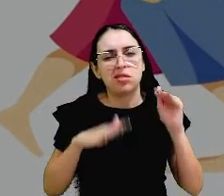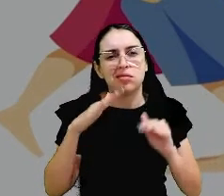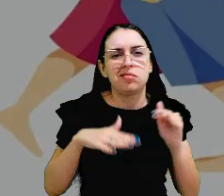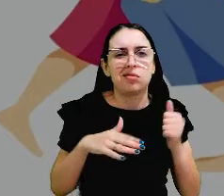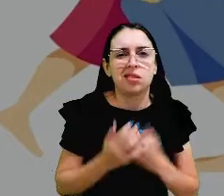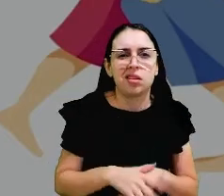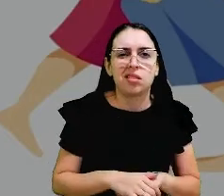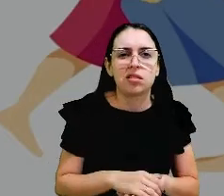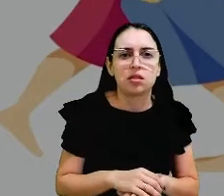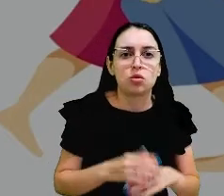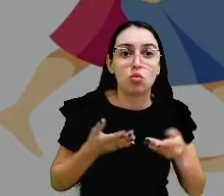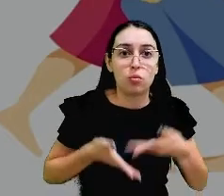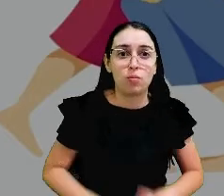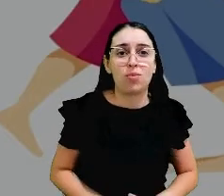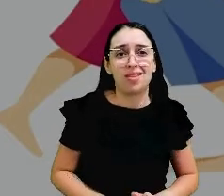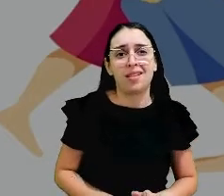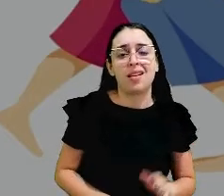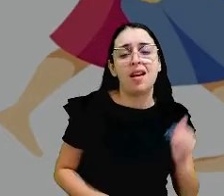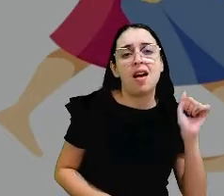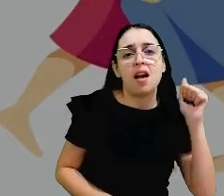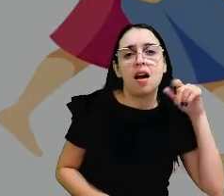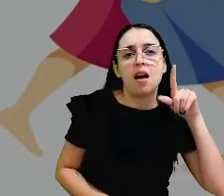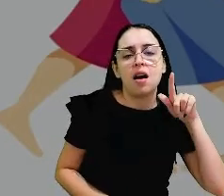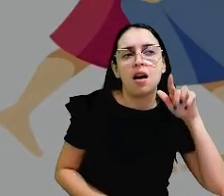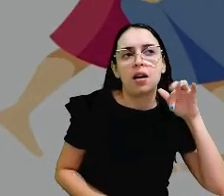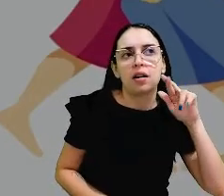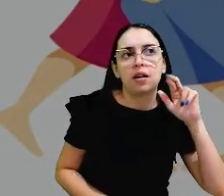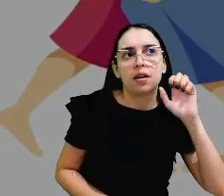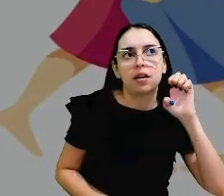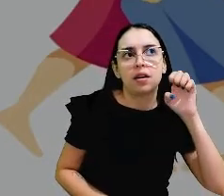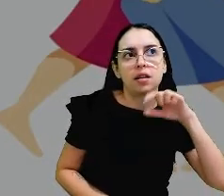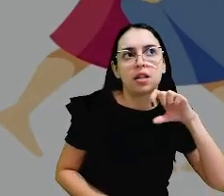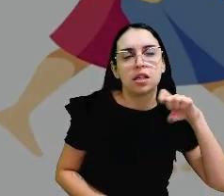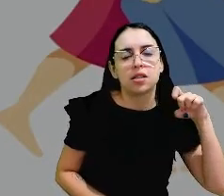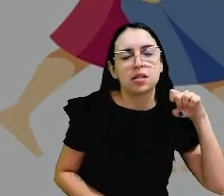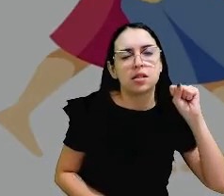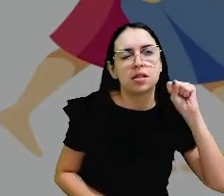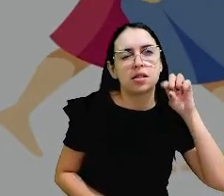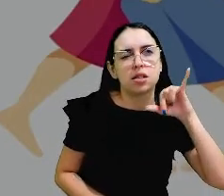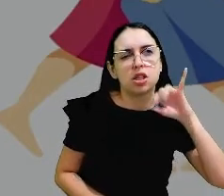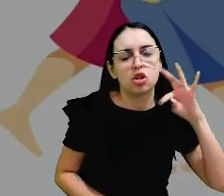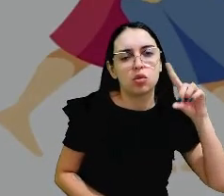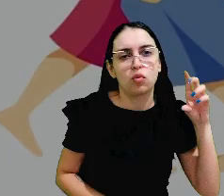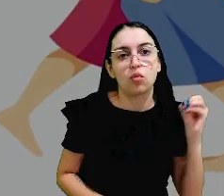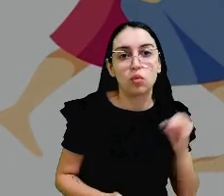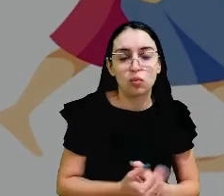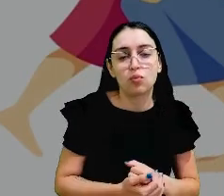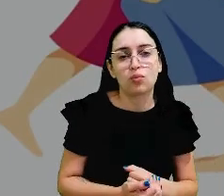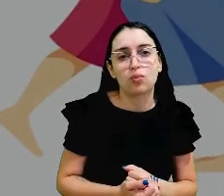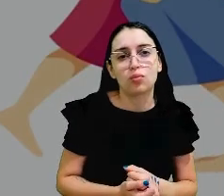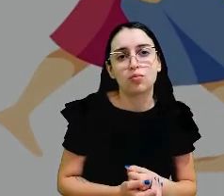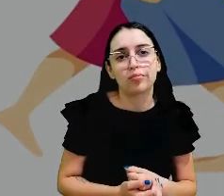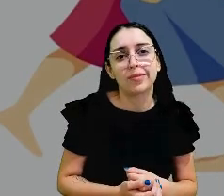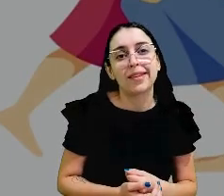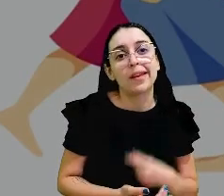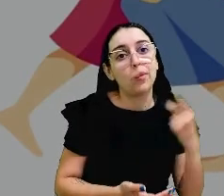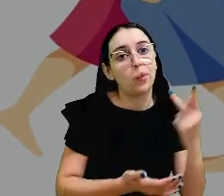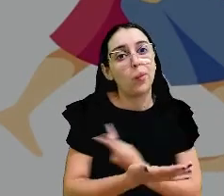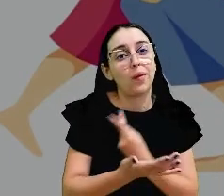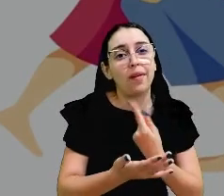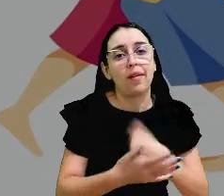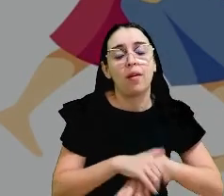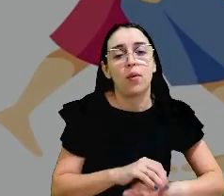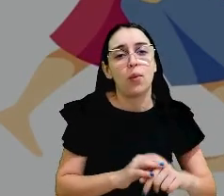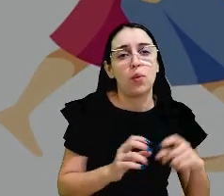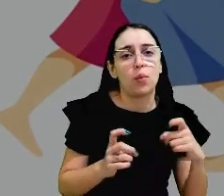parto agressivo. No documentário, a gente viu uma assistência negligente no primeiro caso de